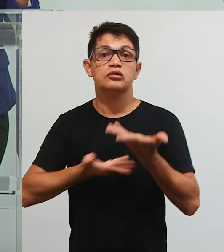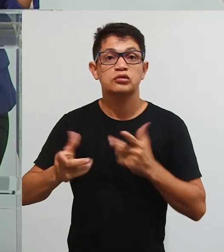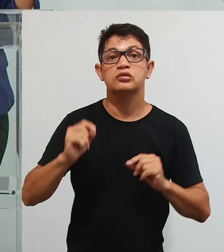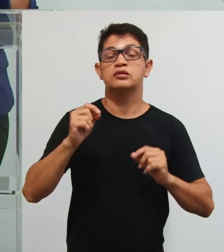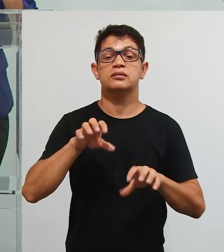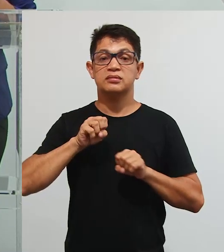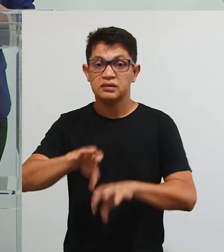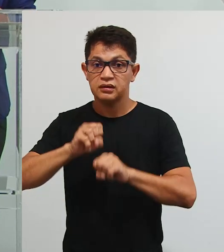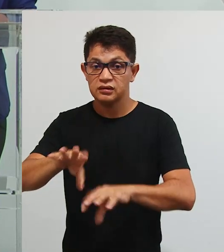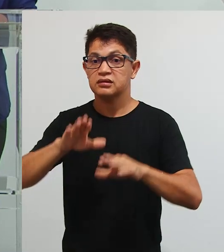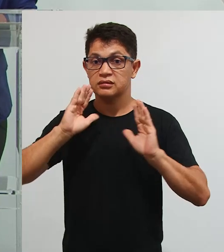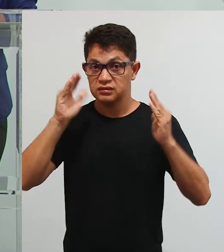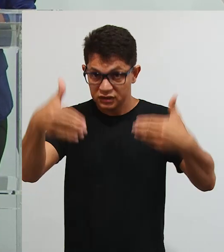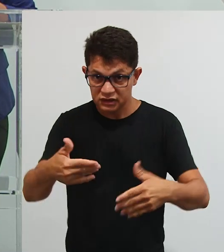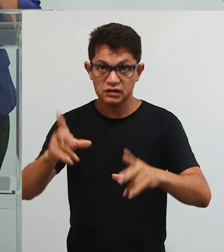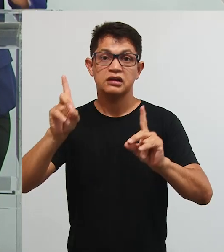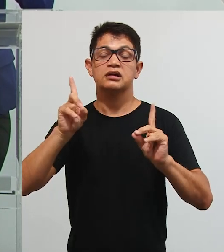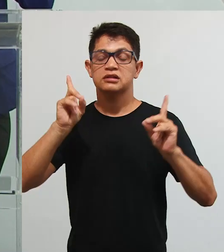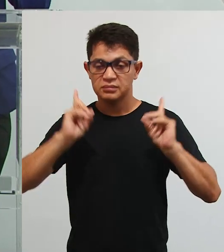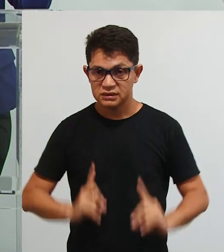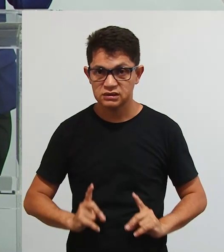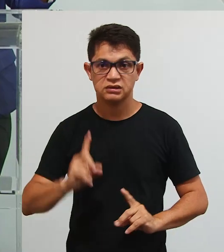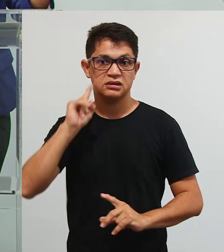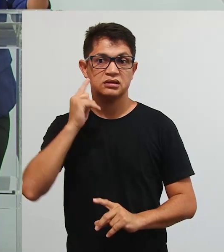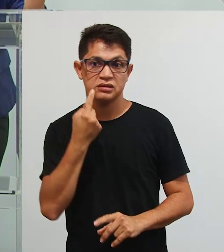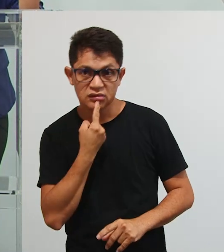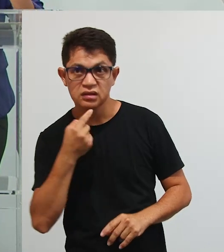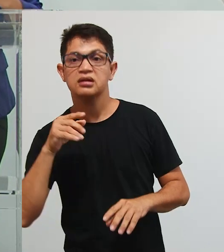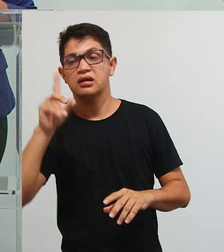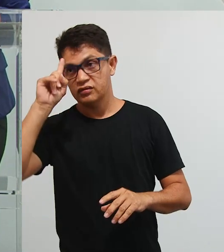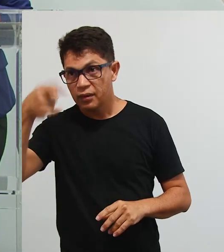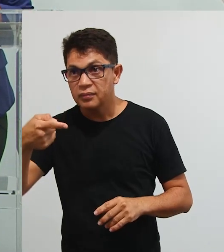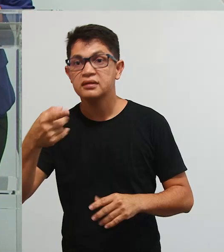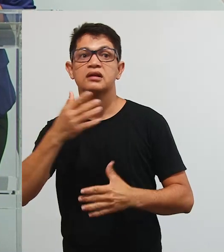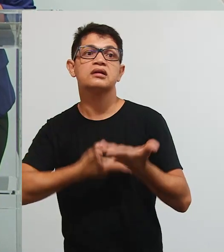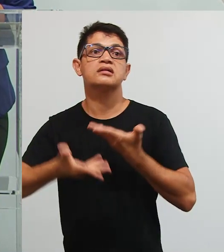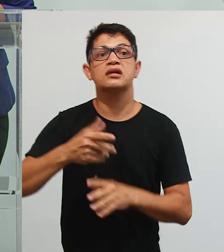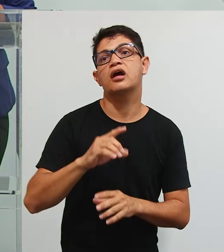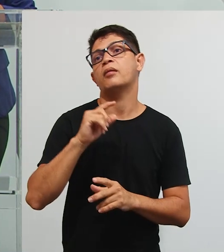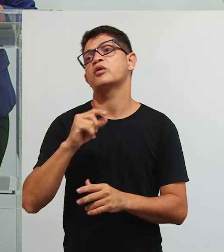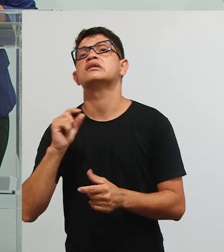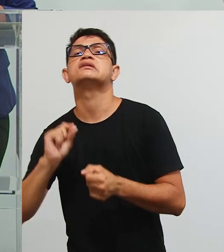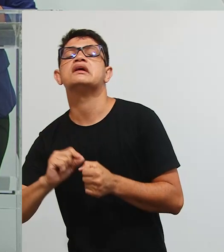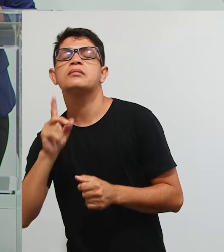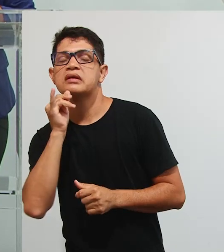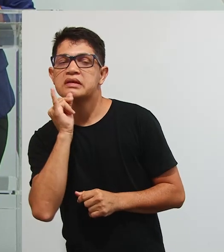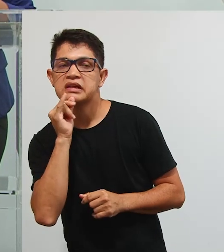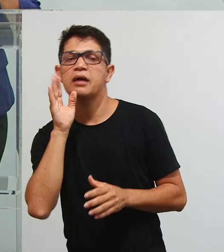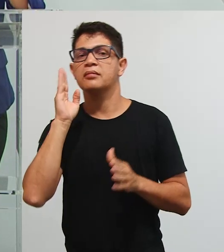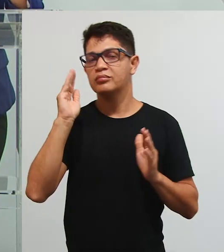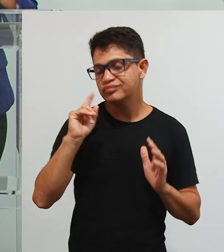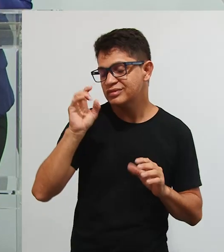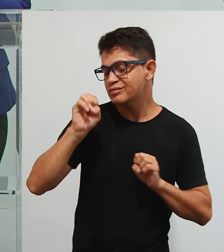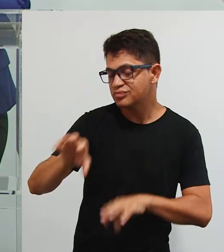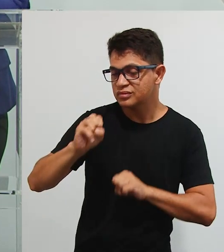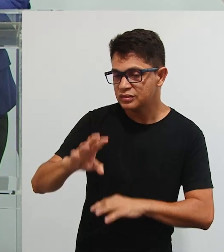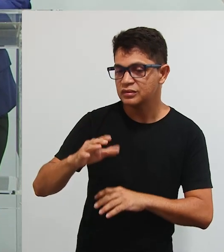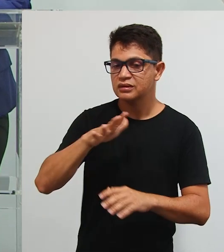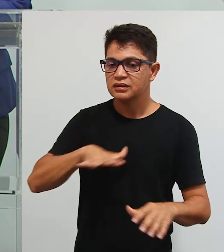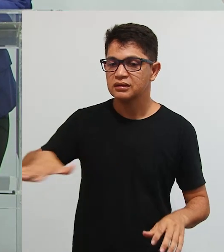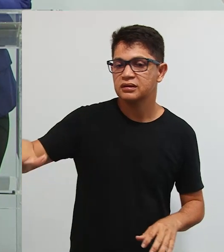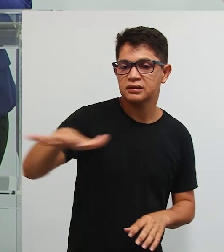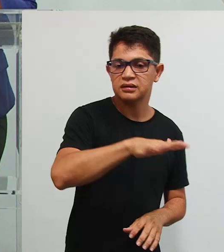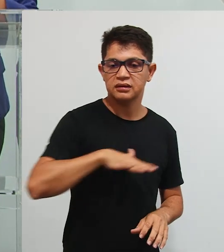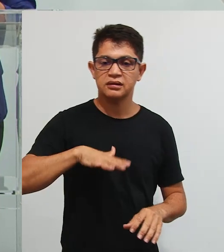aí a gente tem educação especial, por exemplo, que vai atender uma demanda de alunos especiais, né? Nós temos a educação